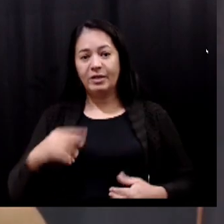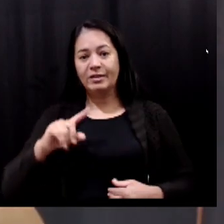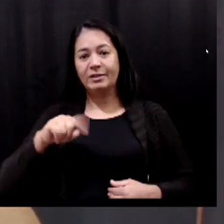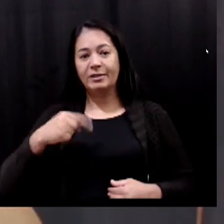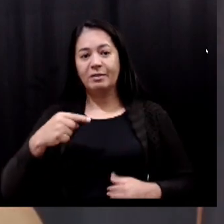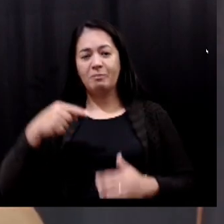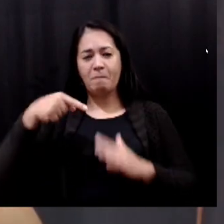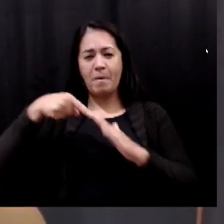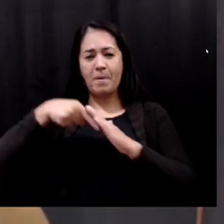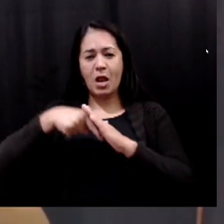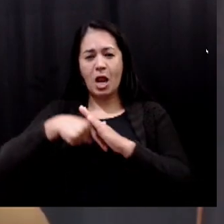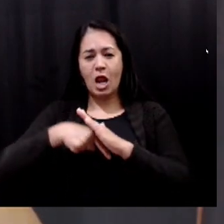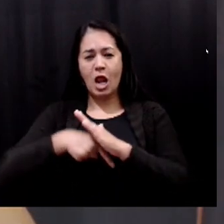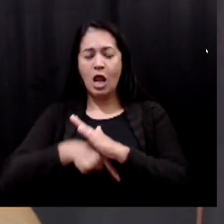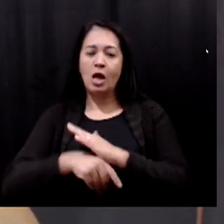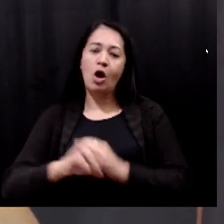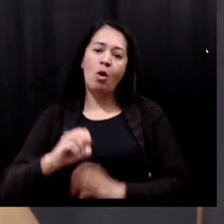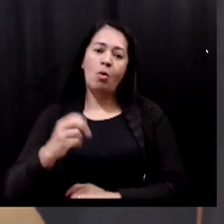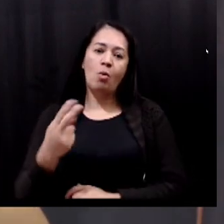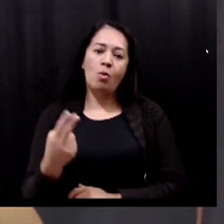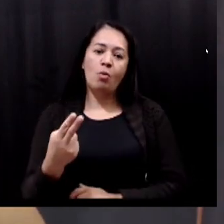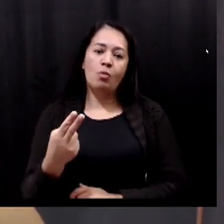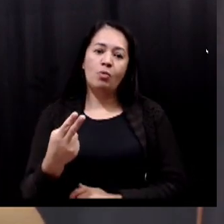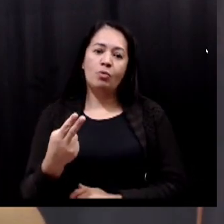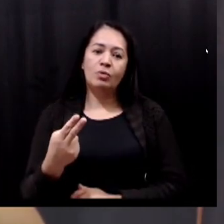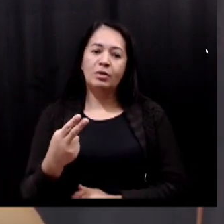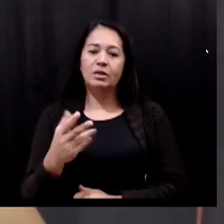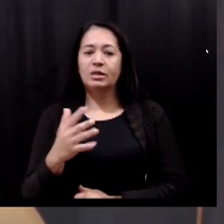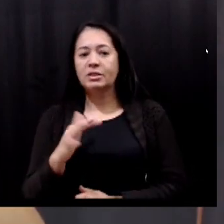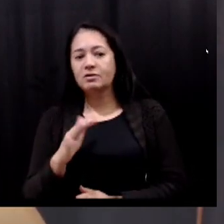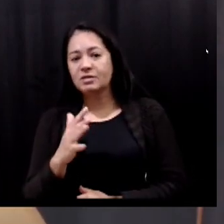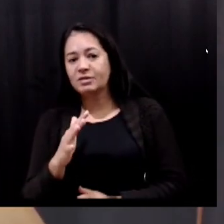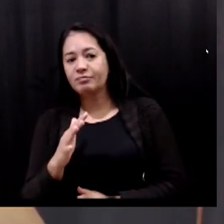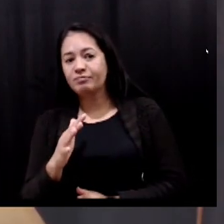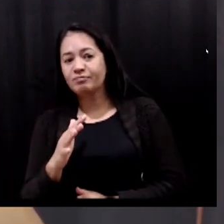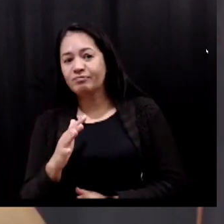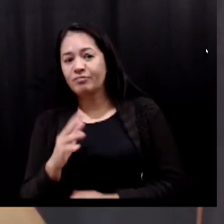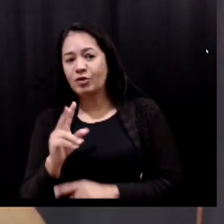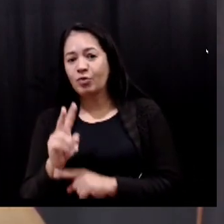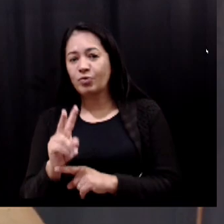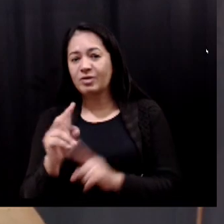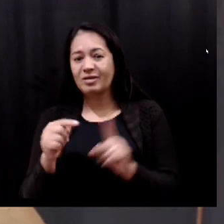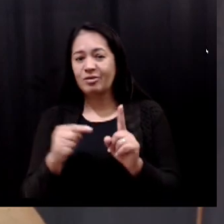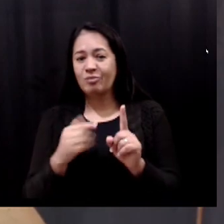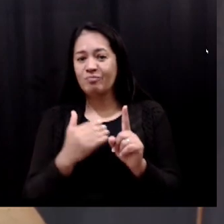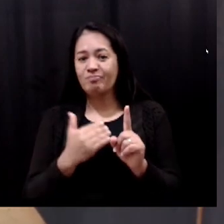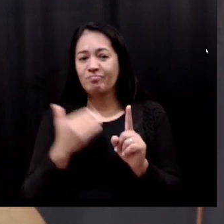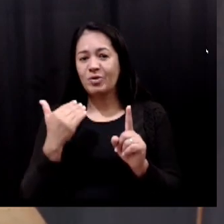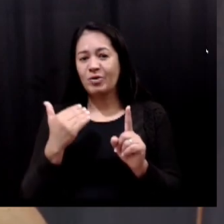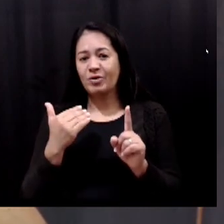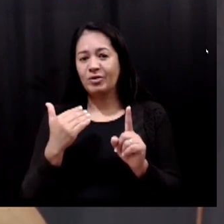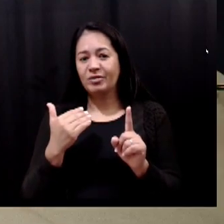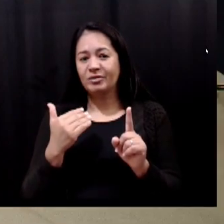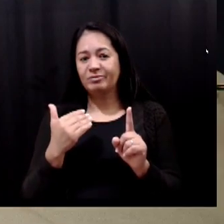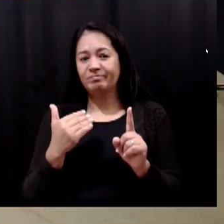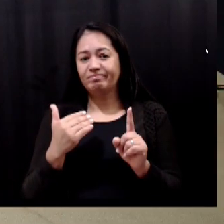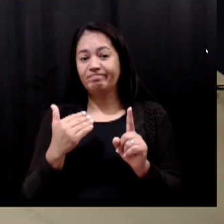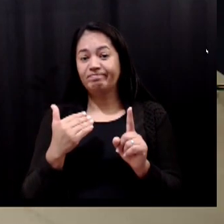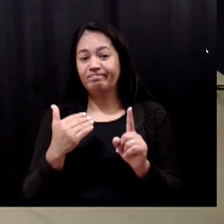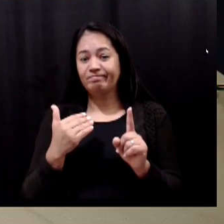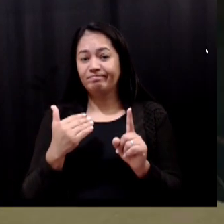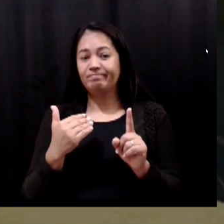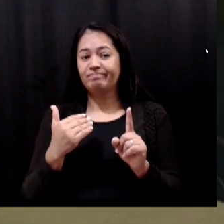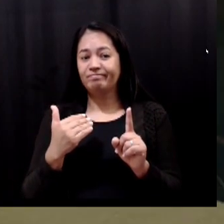ou às vezes, aliás, muitas vezes, o cuidador morre antes da pessoa que está sendo cuidada. Nossa, que